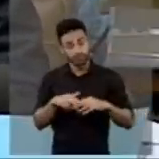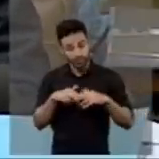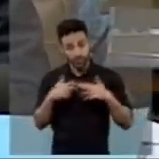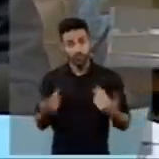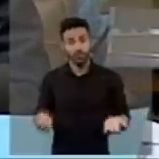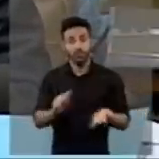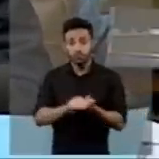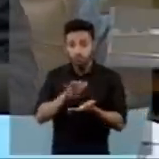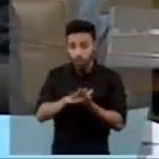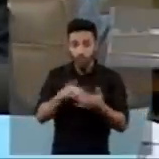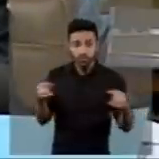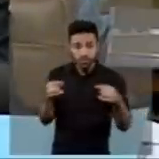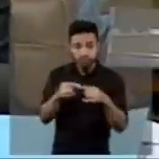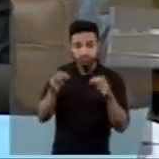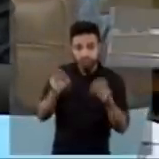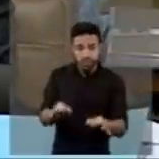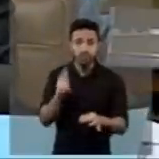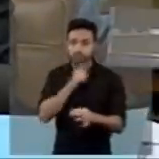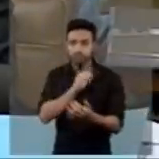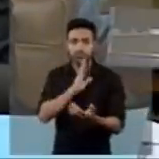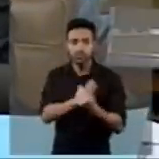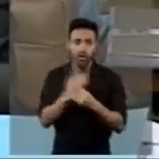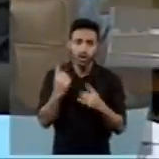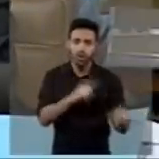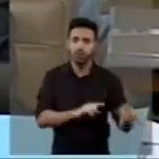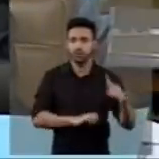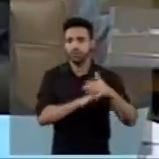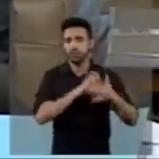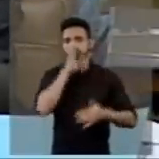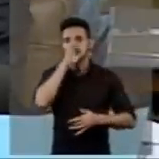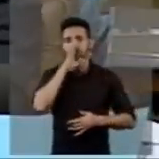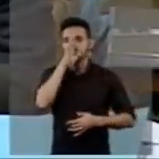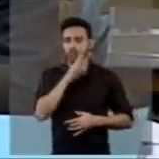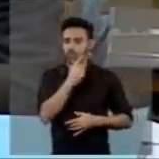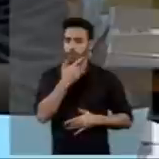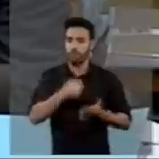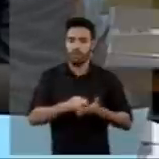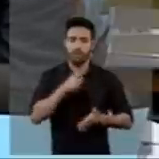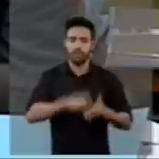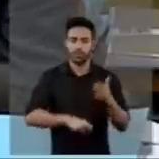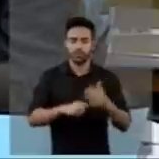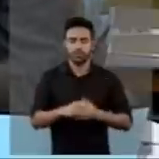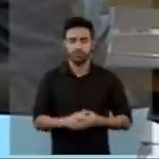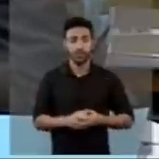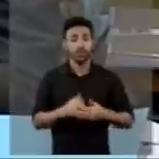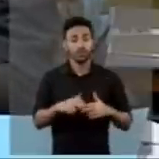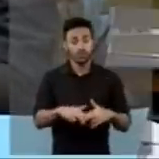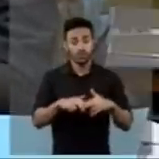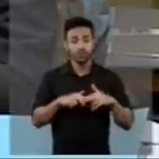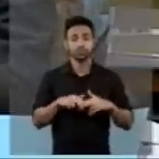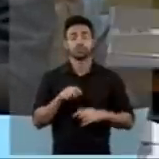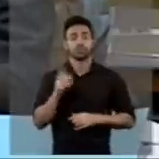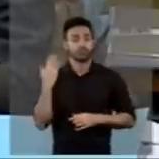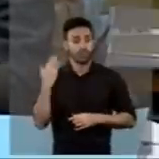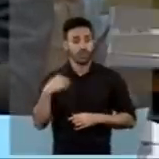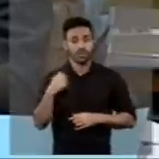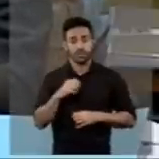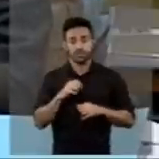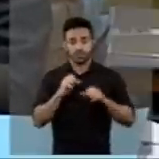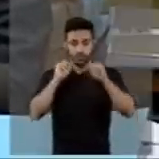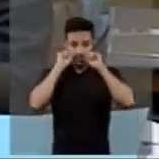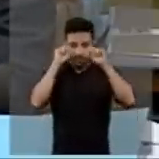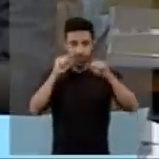irrazoável. E nesse aspecto, senhora Presidente, o Tribunal firmou, enfim,